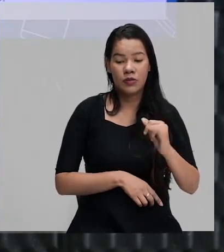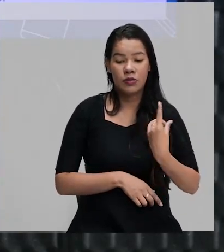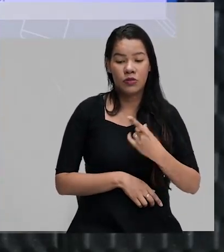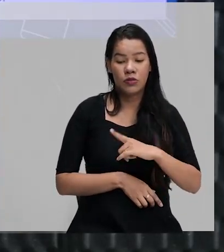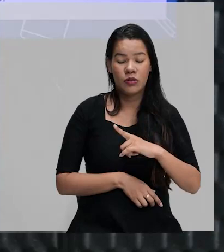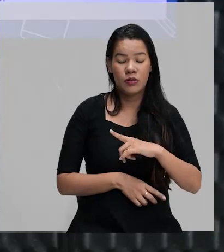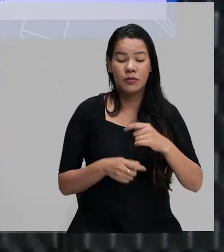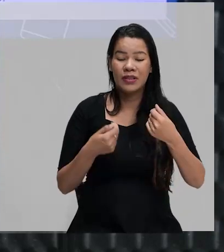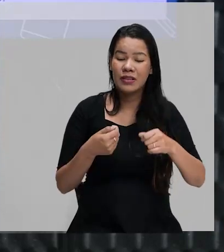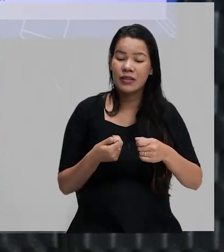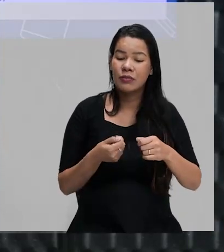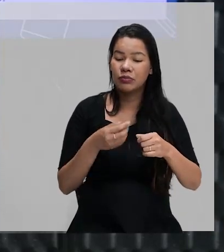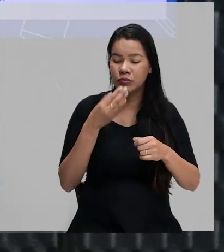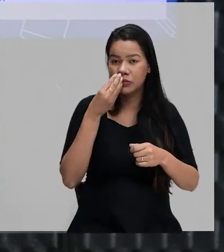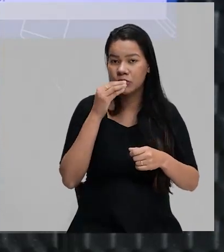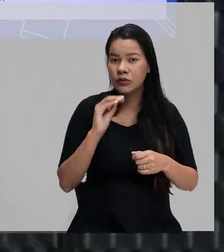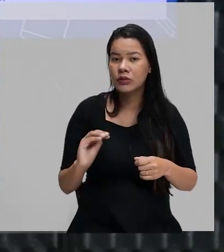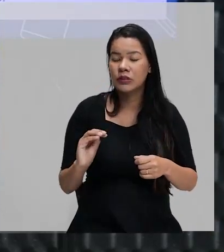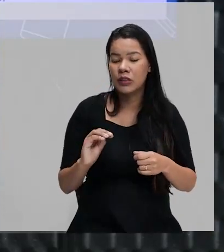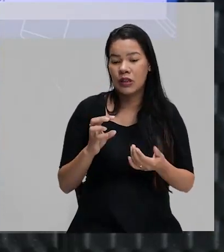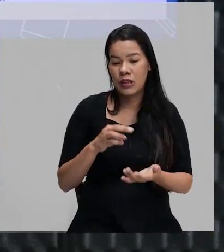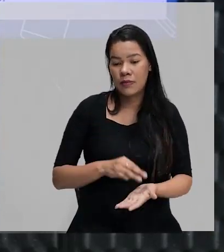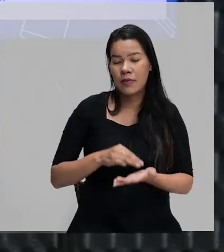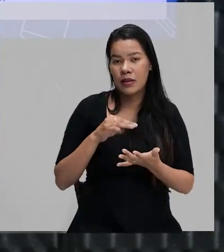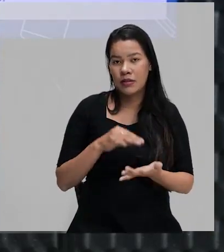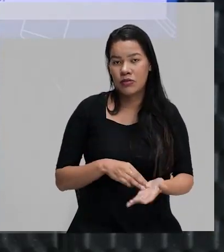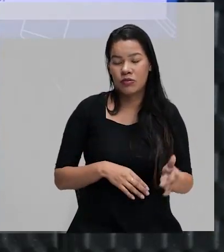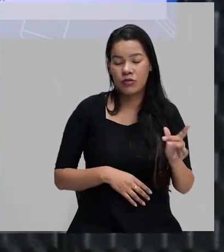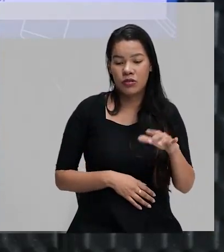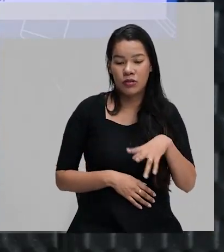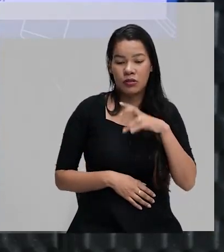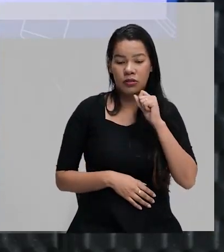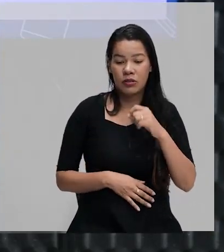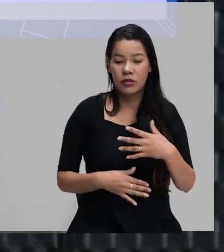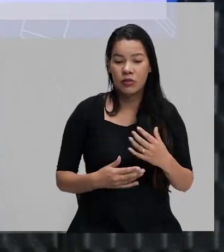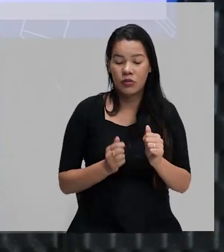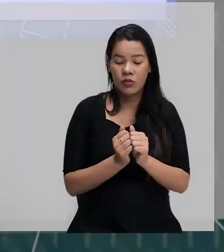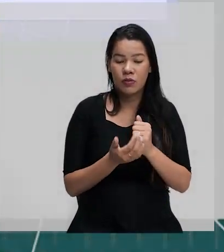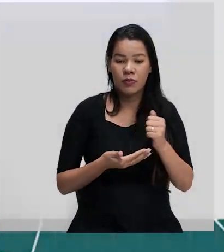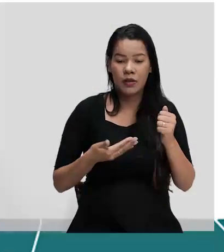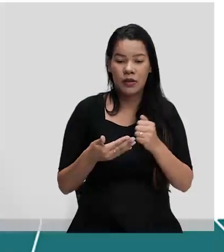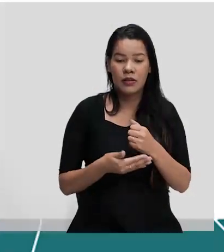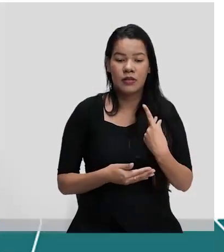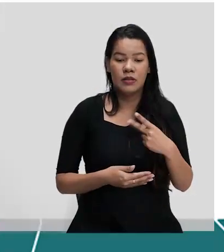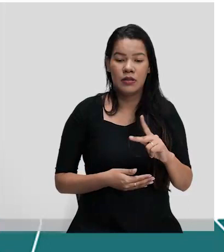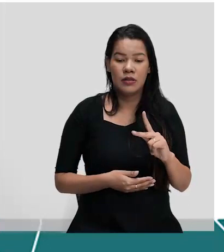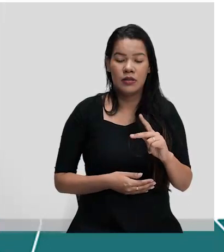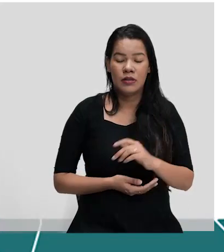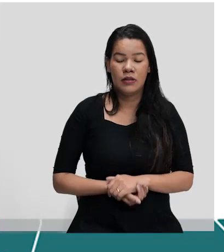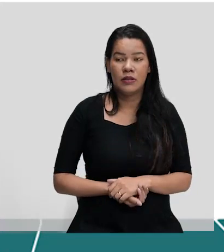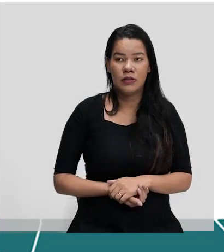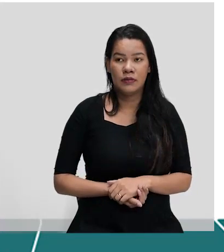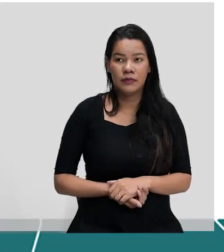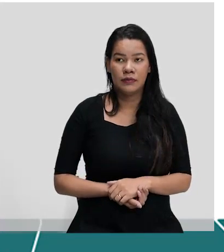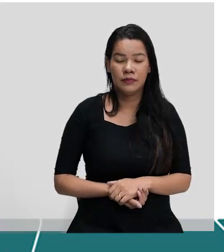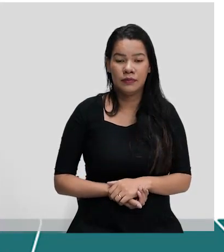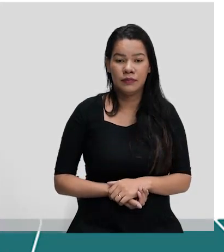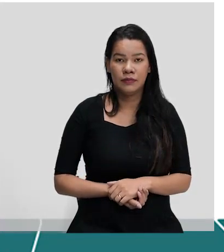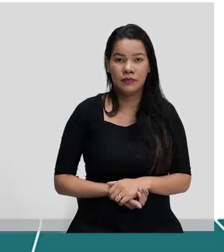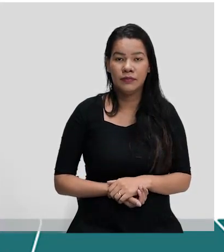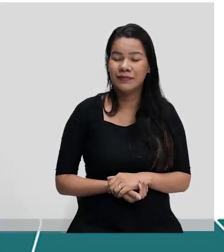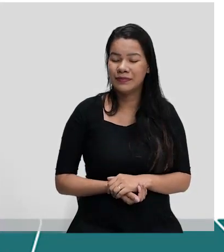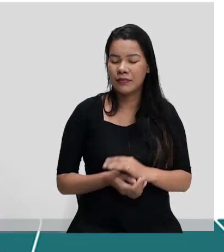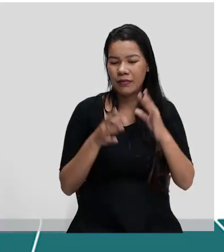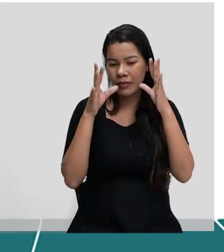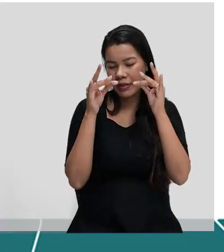ter que desconsiderar a massa de água. Então, com base nesses artifícios matemáticos, vamos